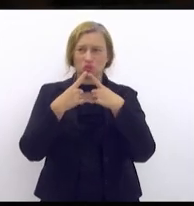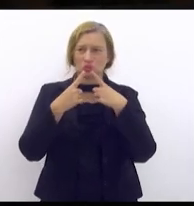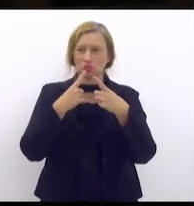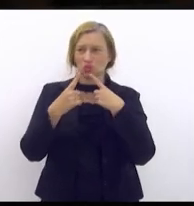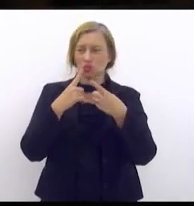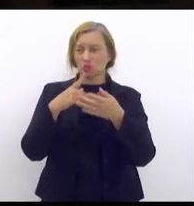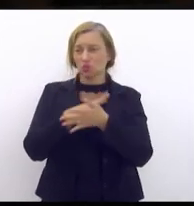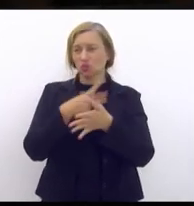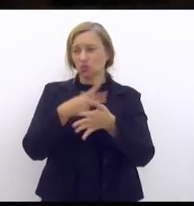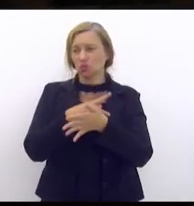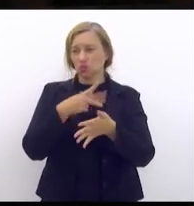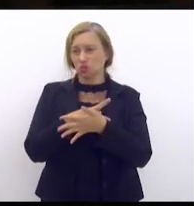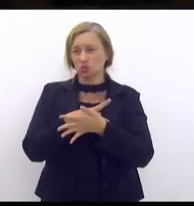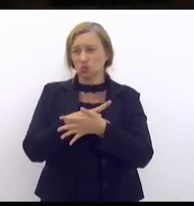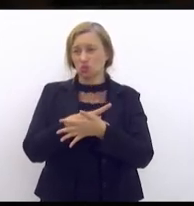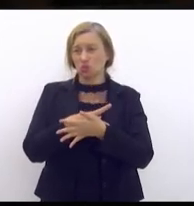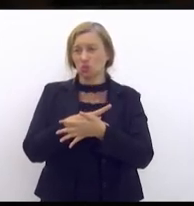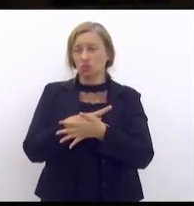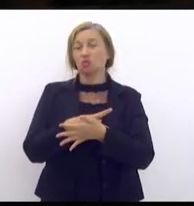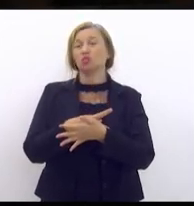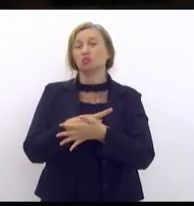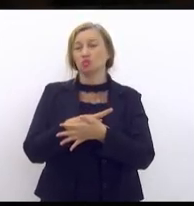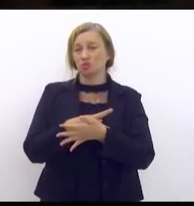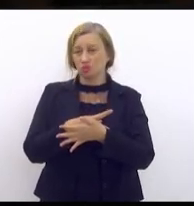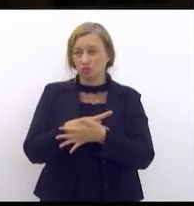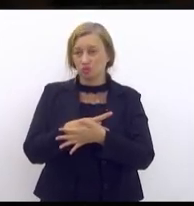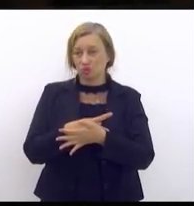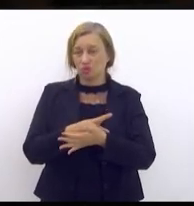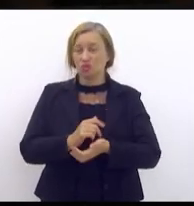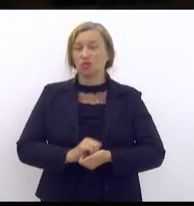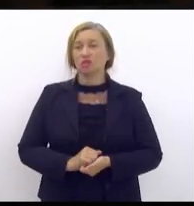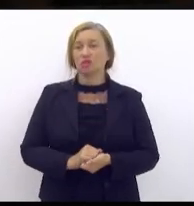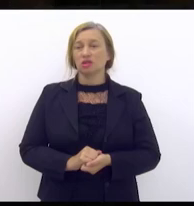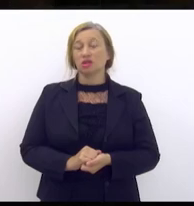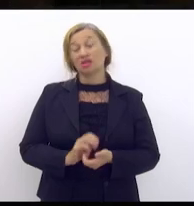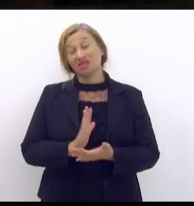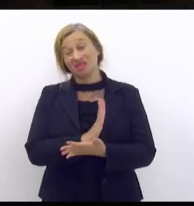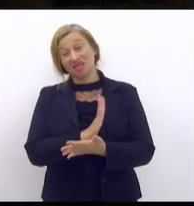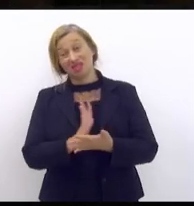inflamados, agressivos e muitas vezes